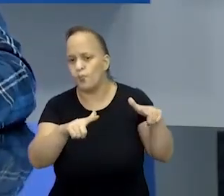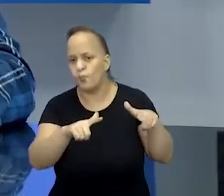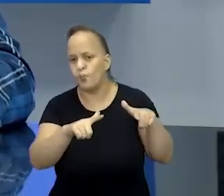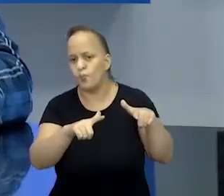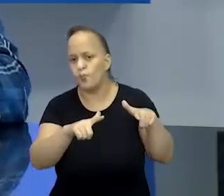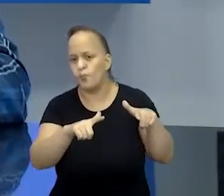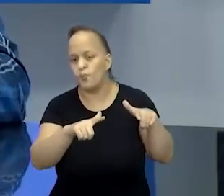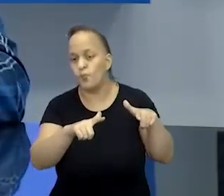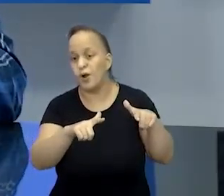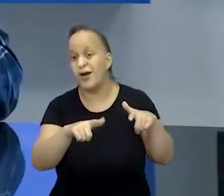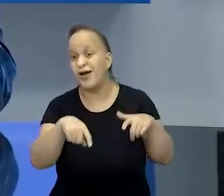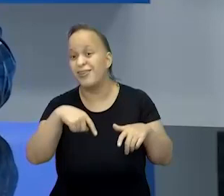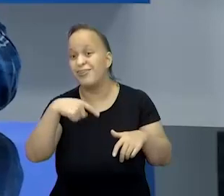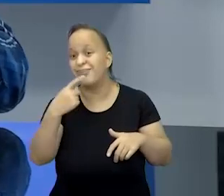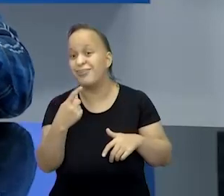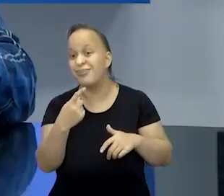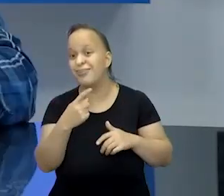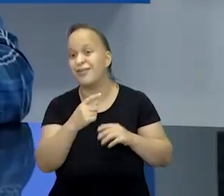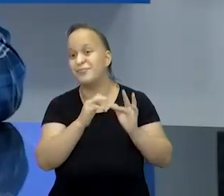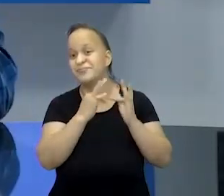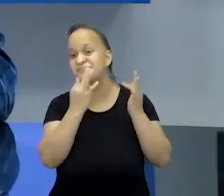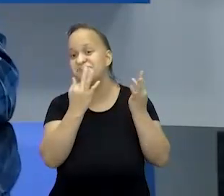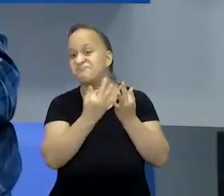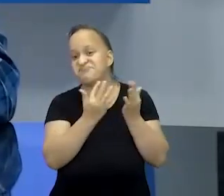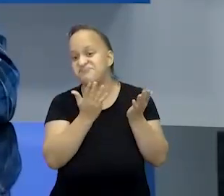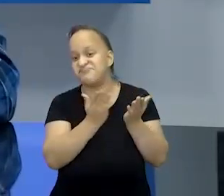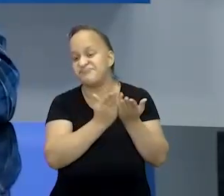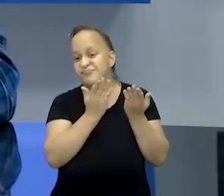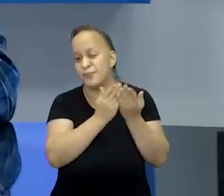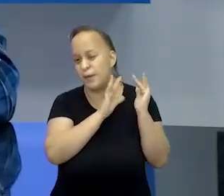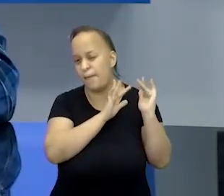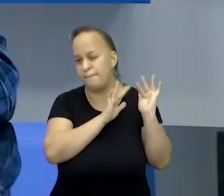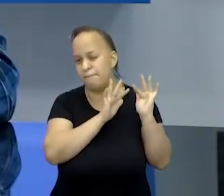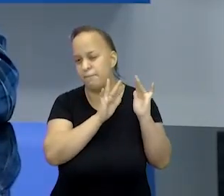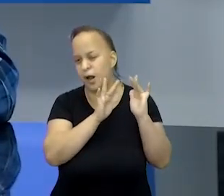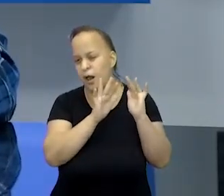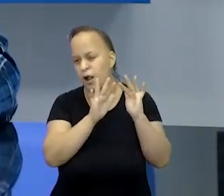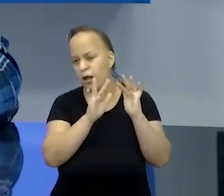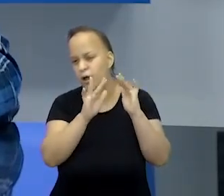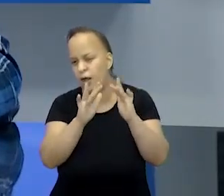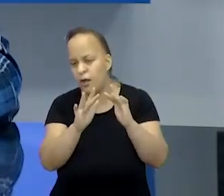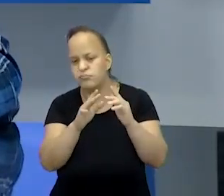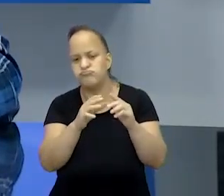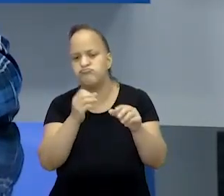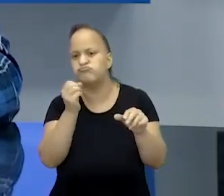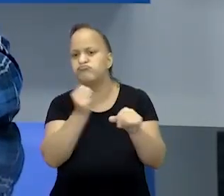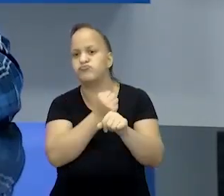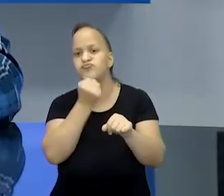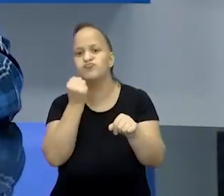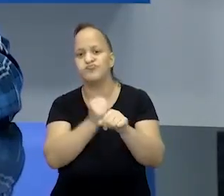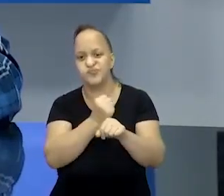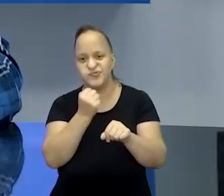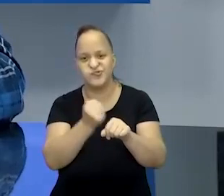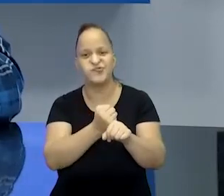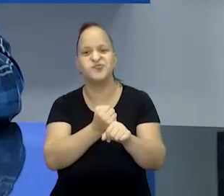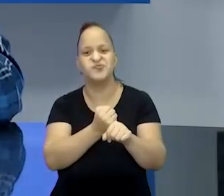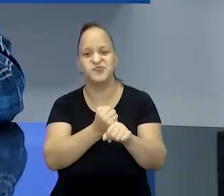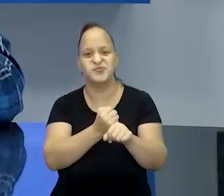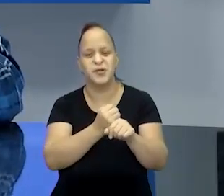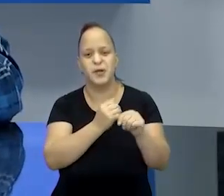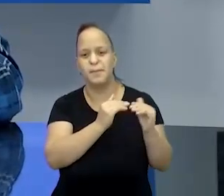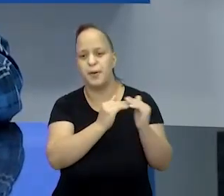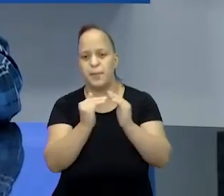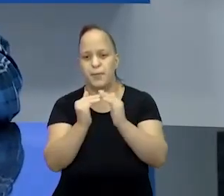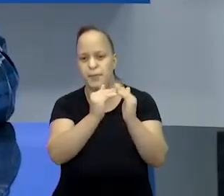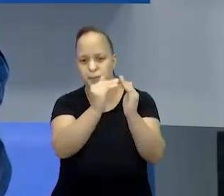pessoas mais pobres começaram a morar ali naquele local, tá? Então a favela de Paraisópolis, né, o bairro